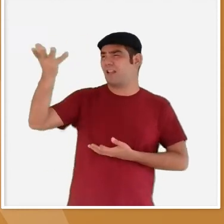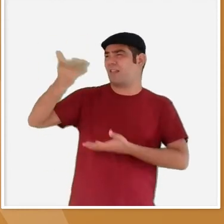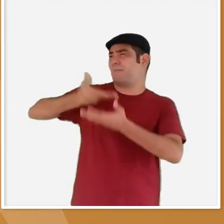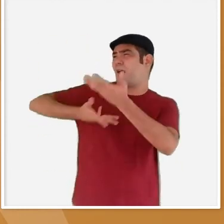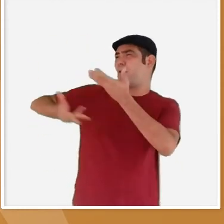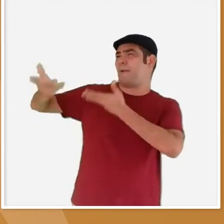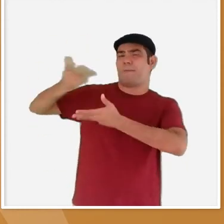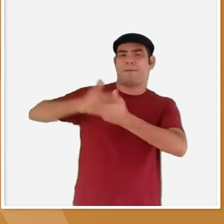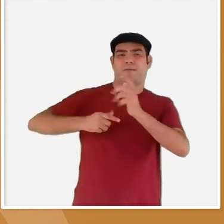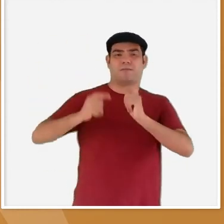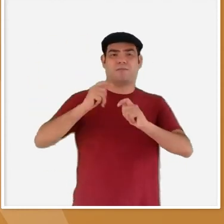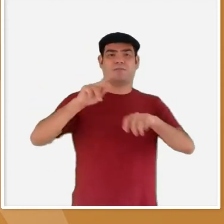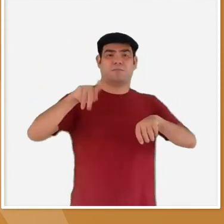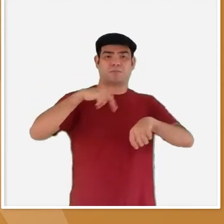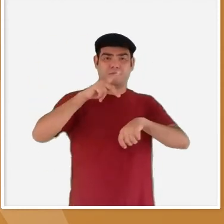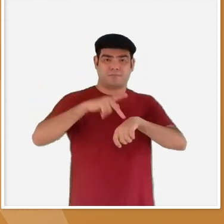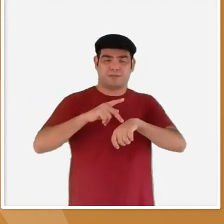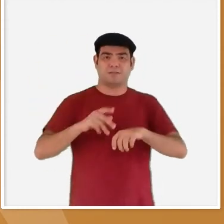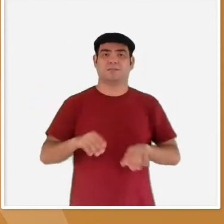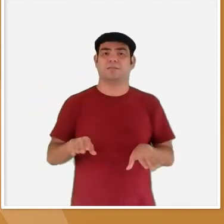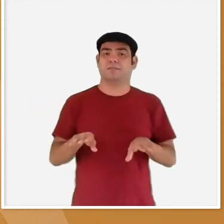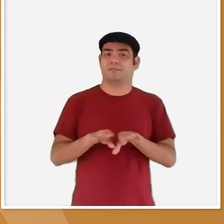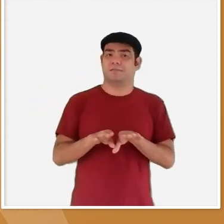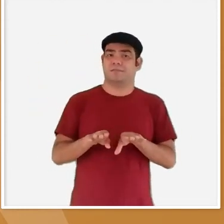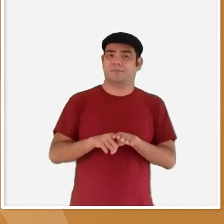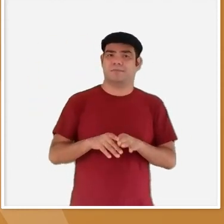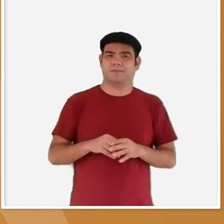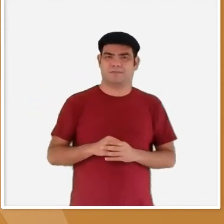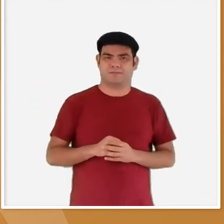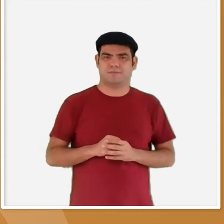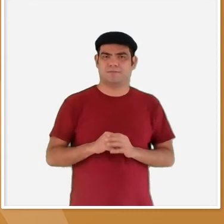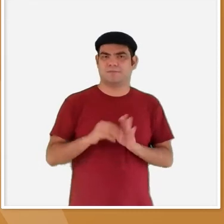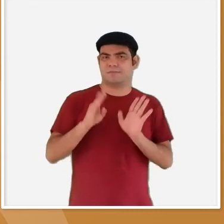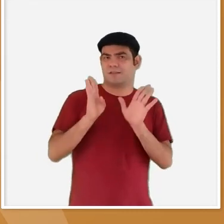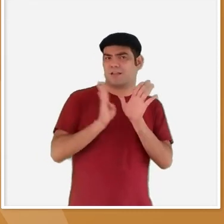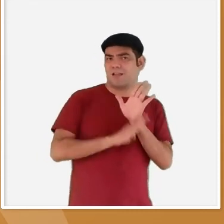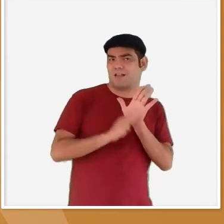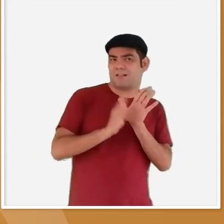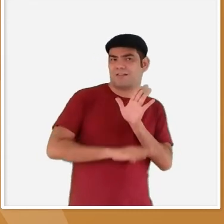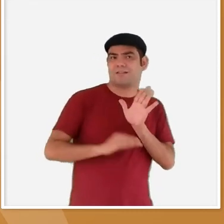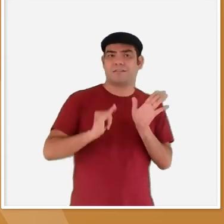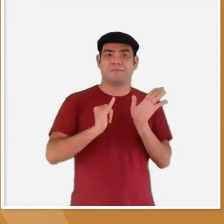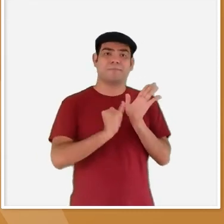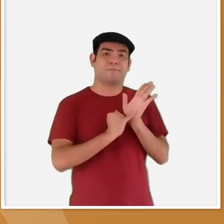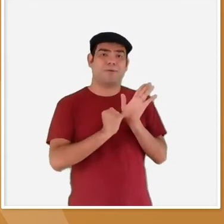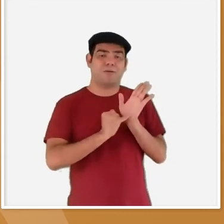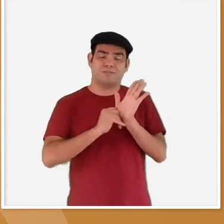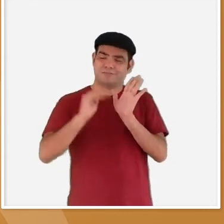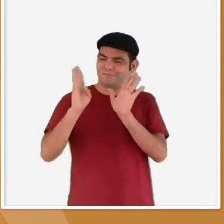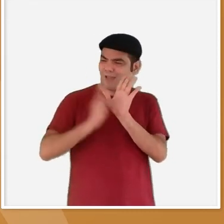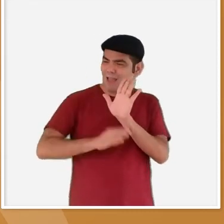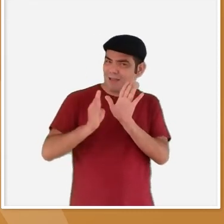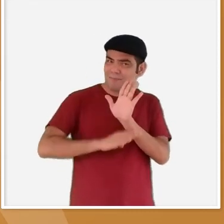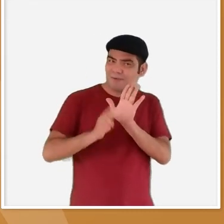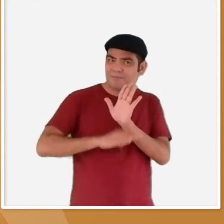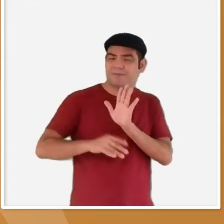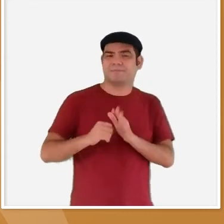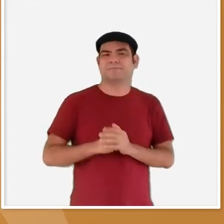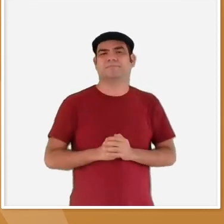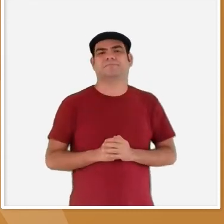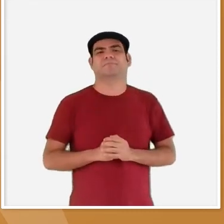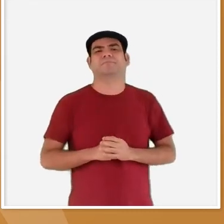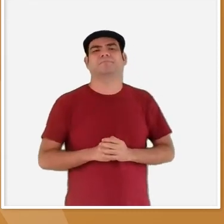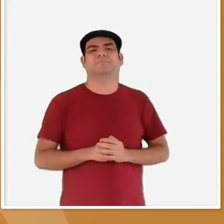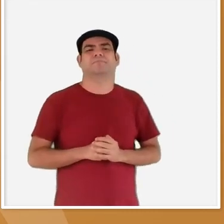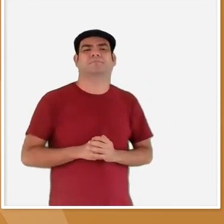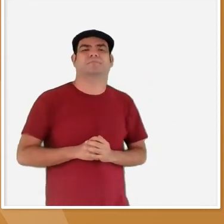países, assim como abolir as taxas sobre a circulação de mercadorias e produtos, tá